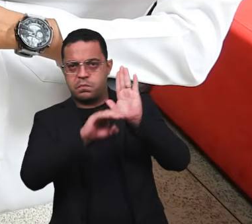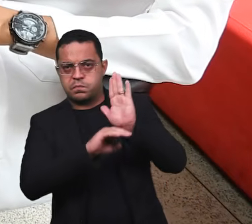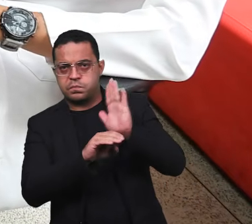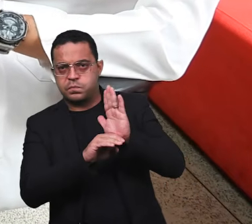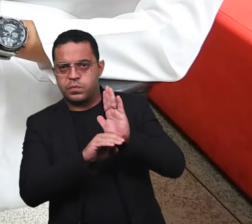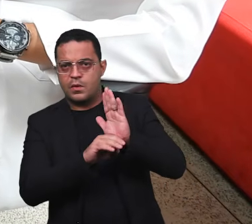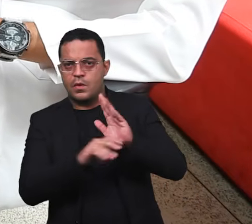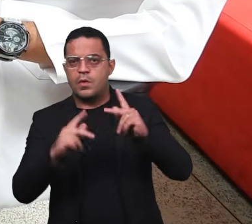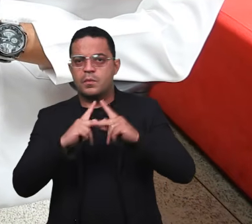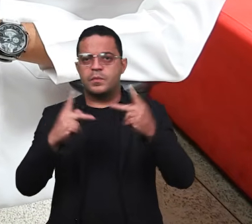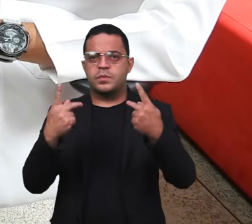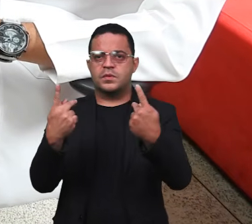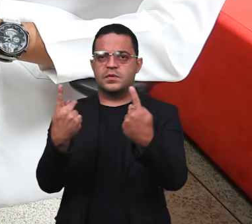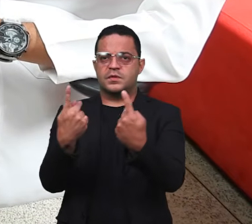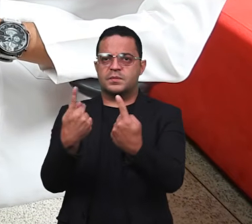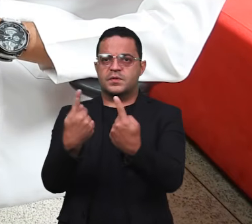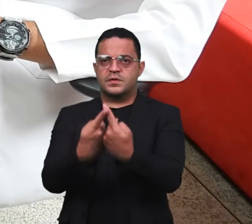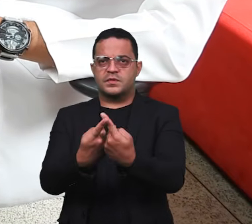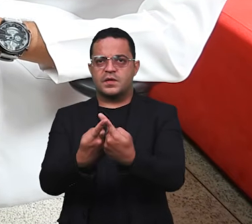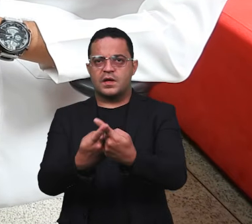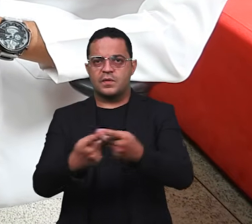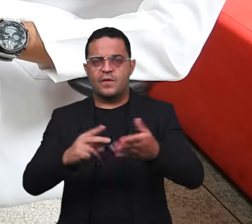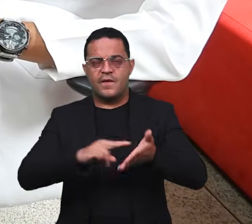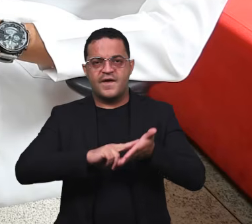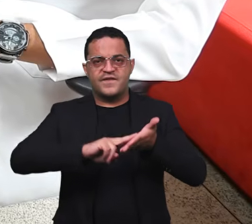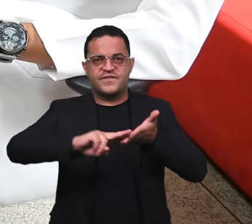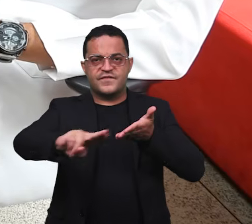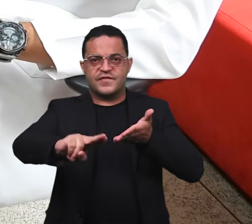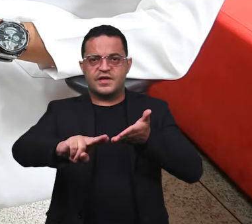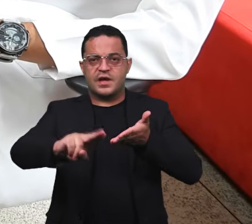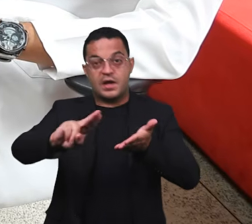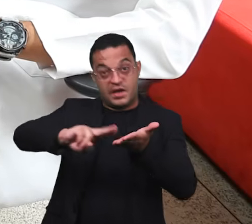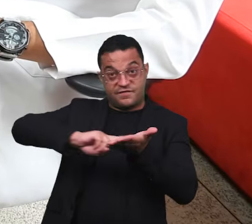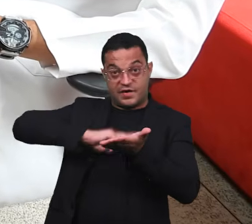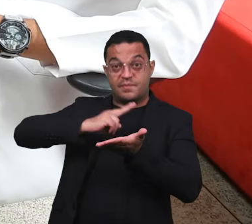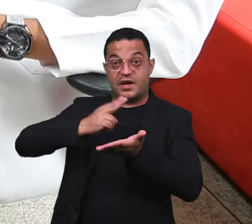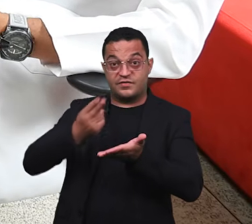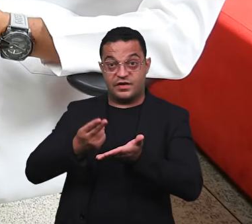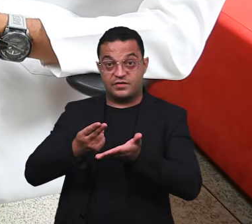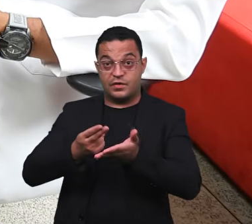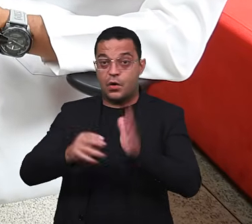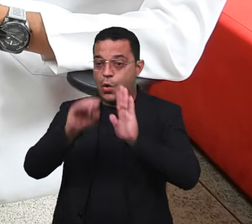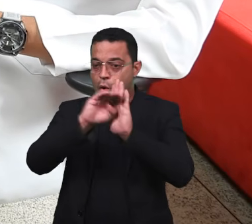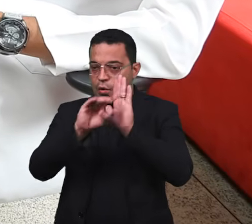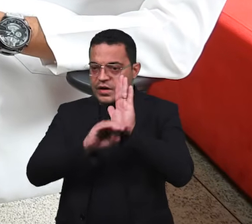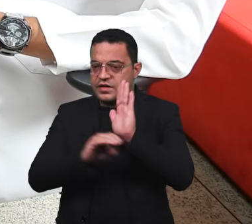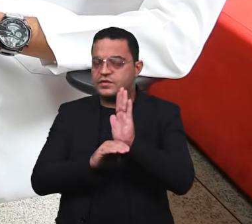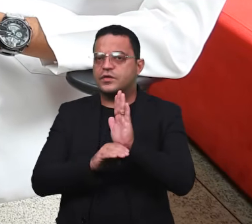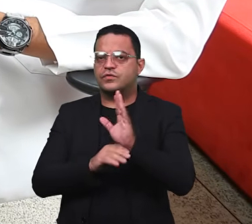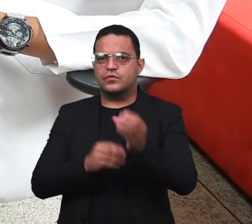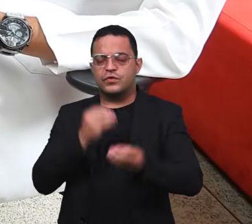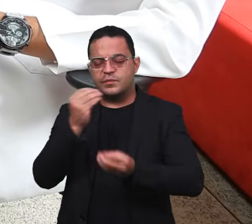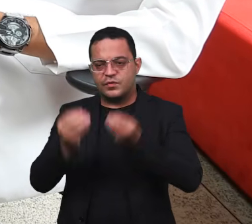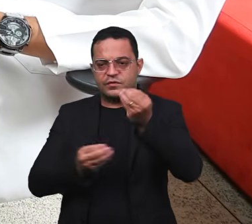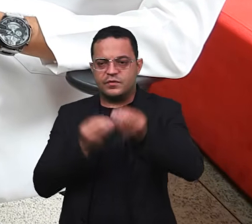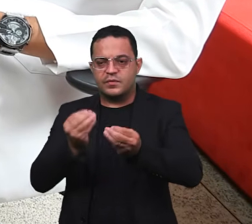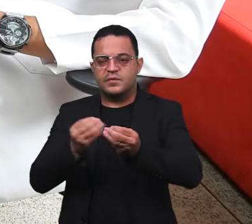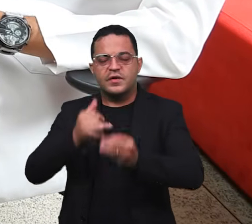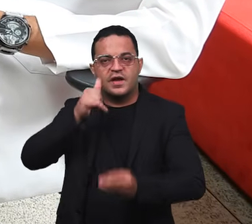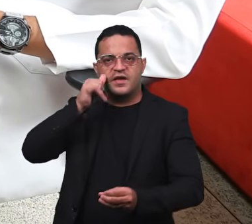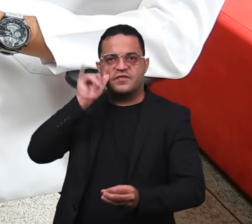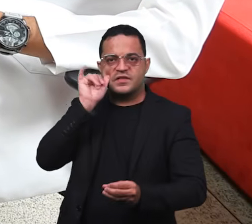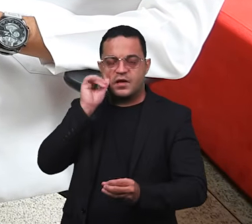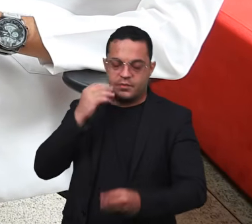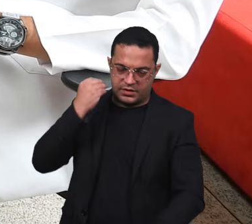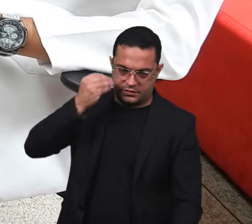e também daquilo que vem do presbitério como orientação para todos nós. E isso nos ajuda muito e nos preserva, né?